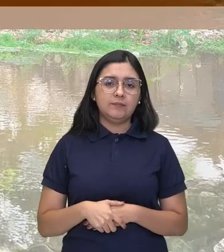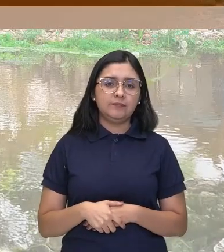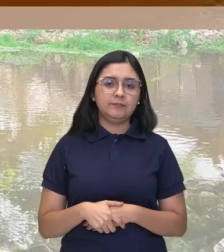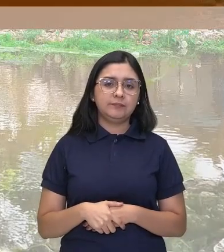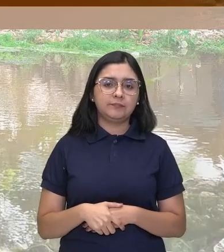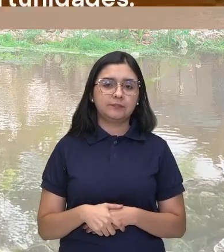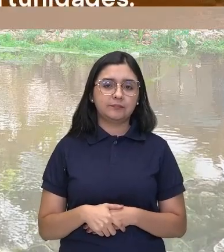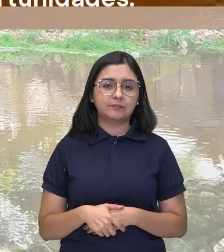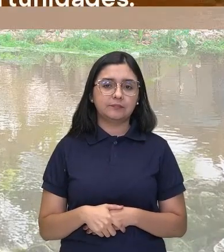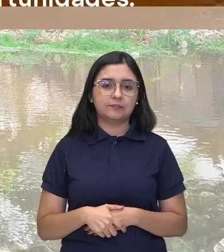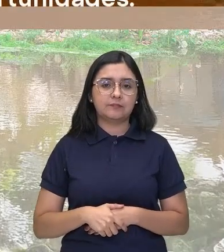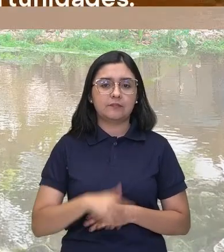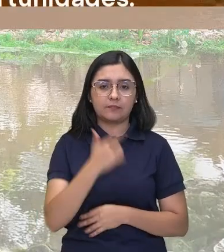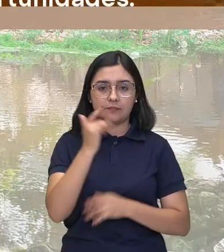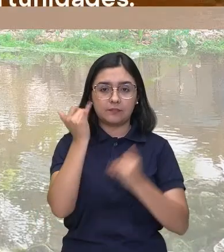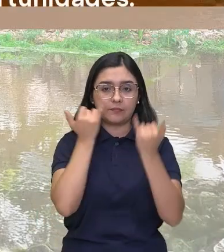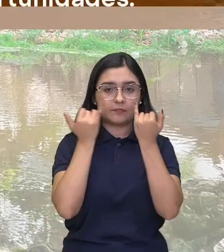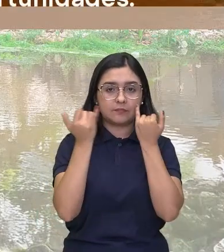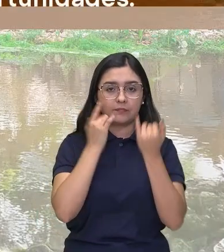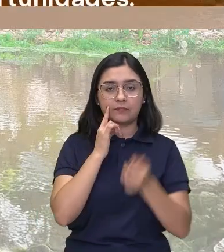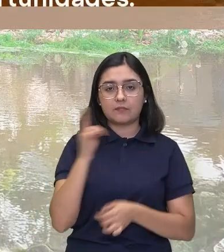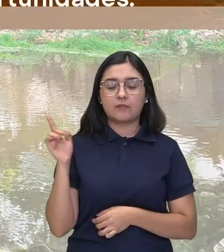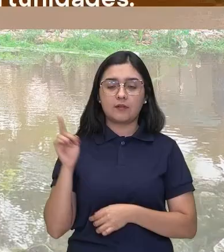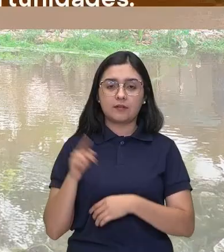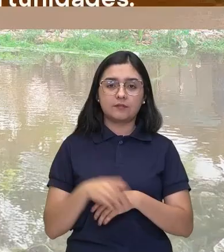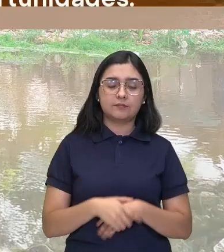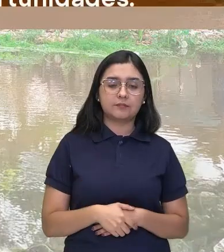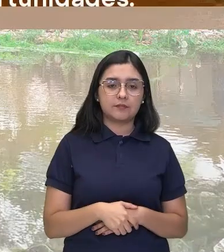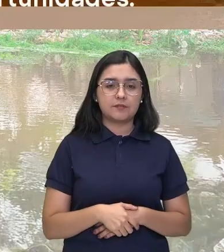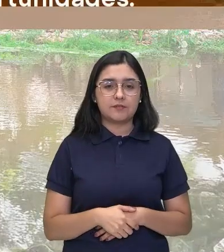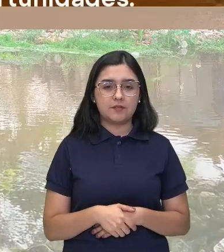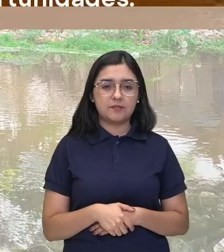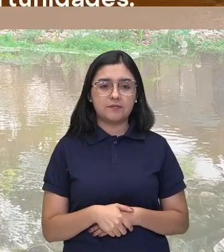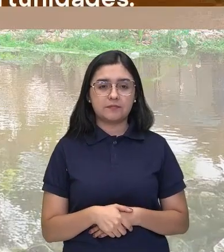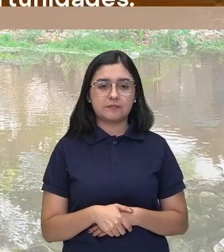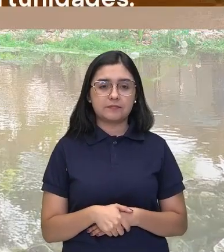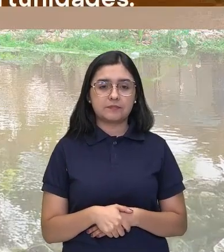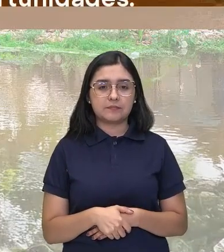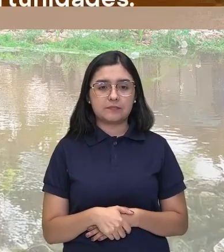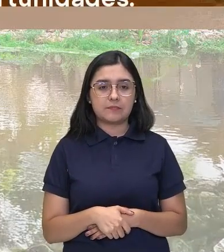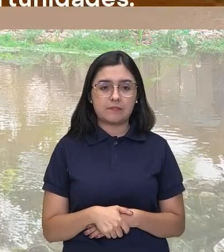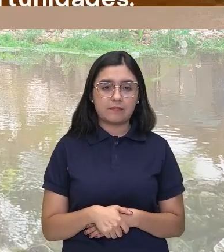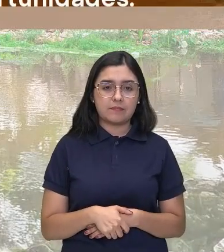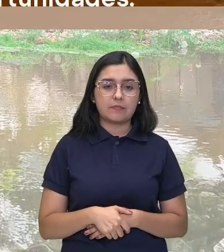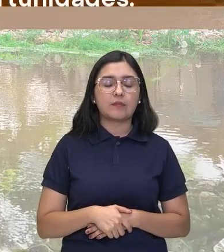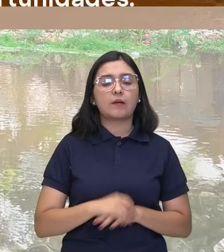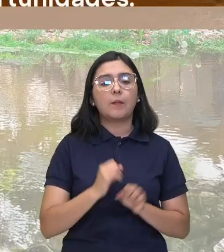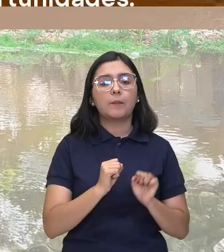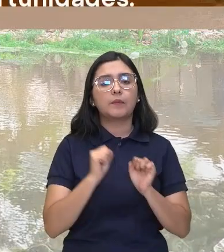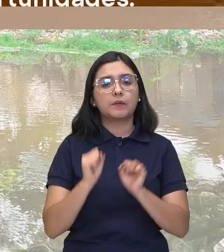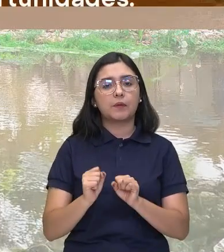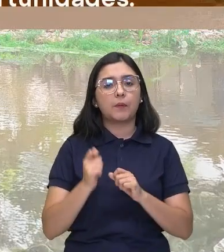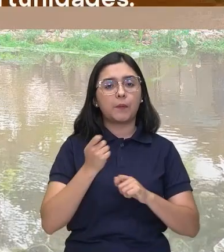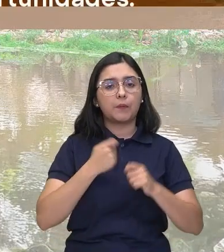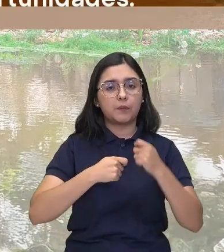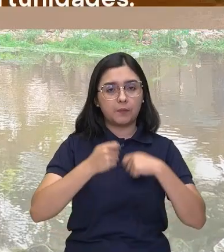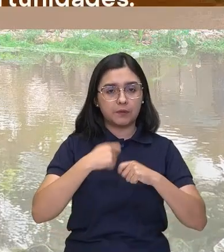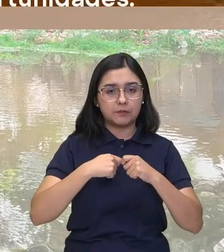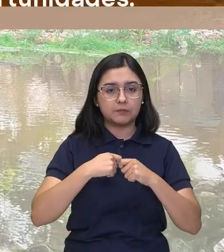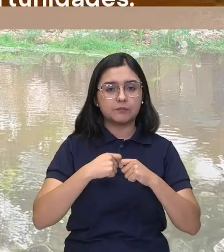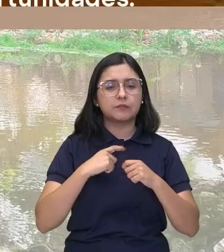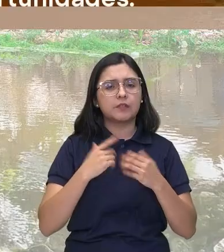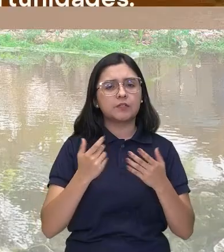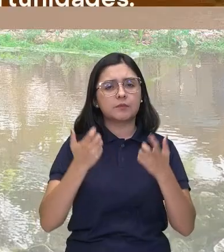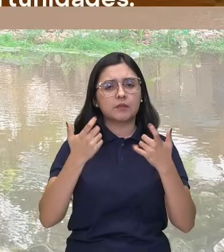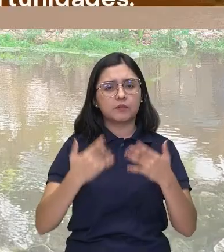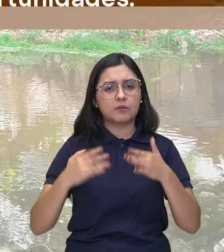informação que aparece aí na próxima tela. É aquilo que a gente falou ainda agora. O poder econômico, né, gente? A gente está falando aqui das empresas e